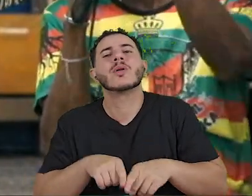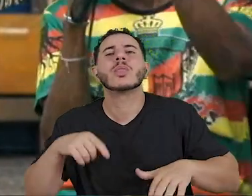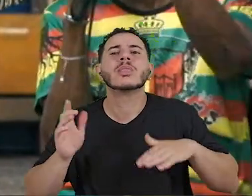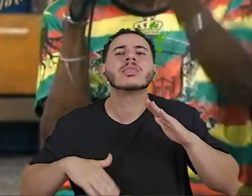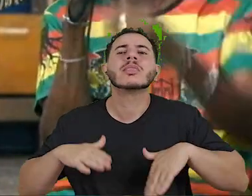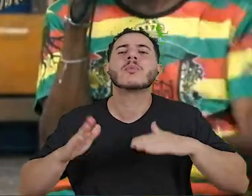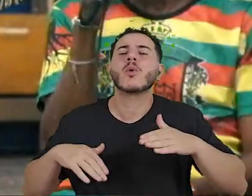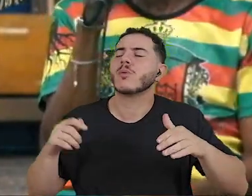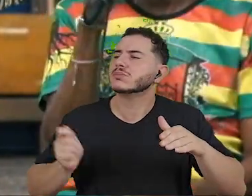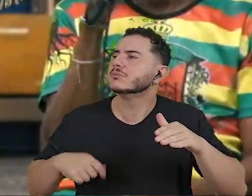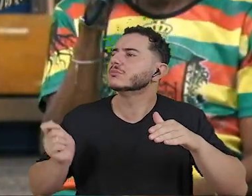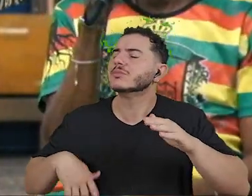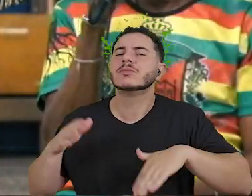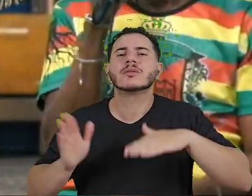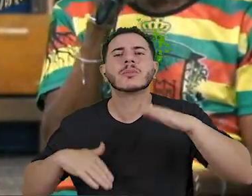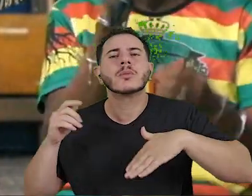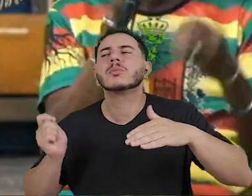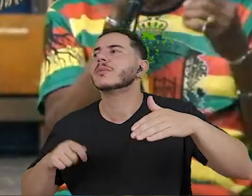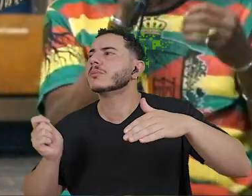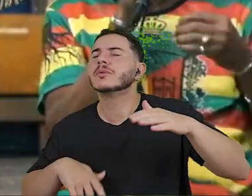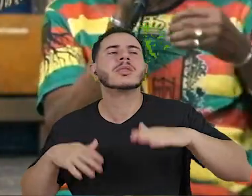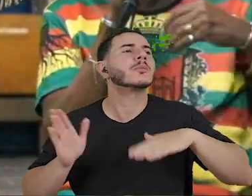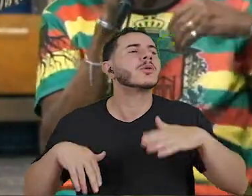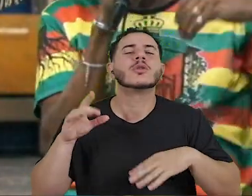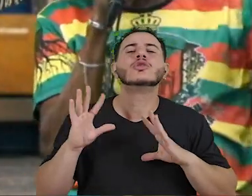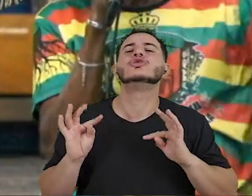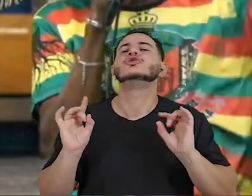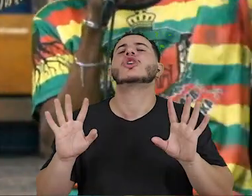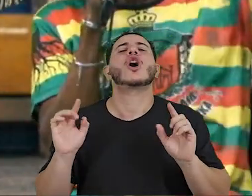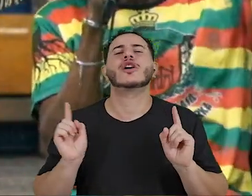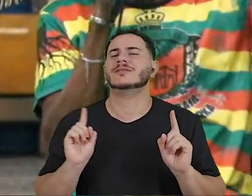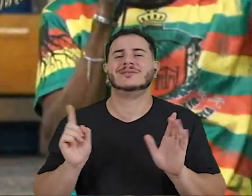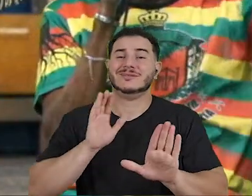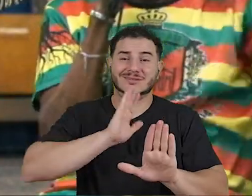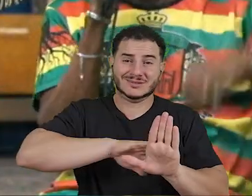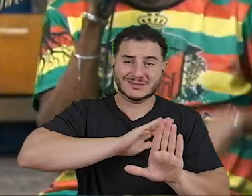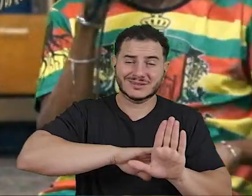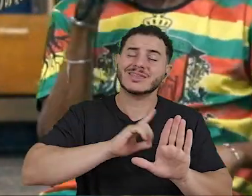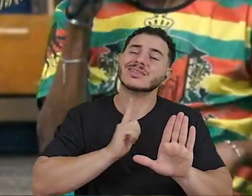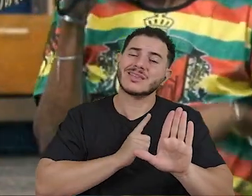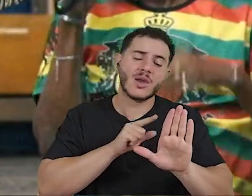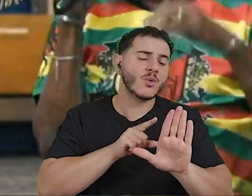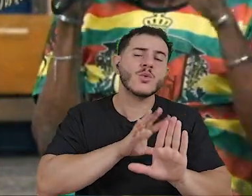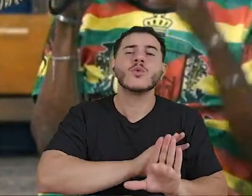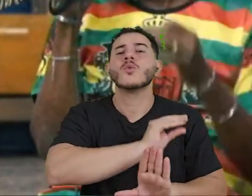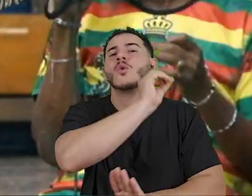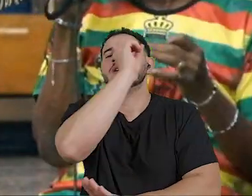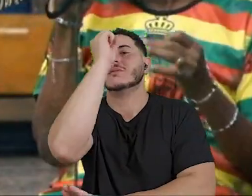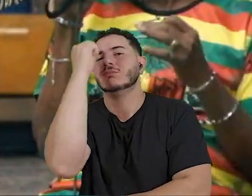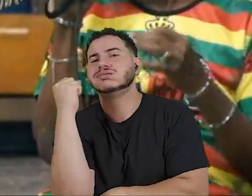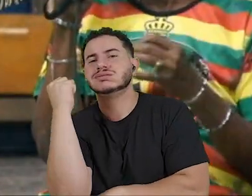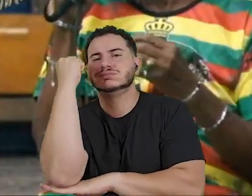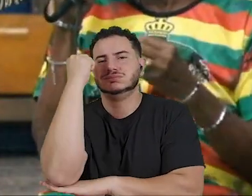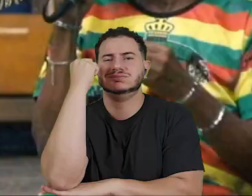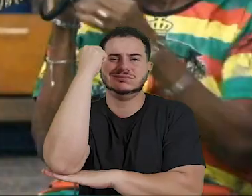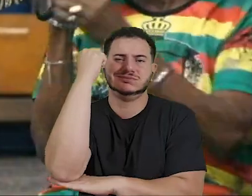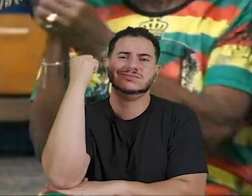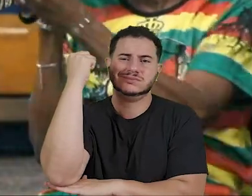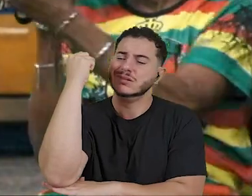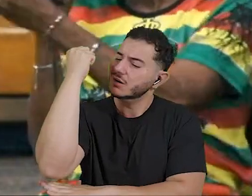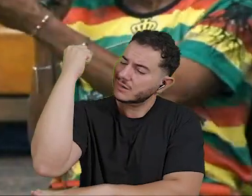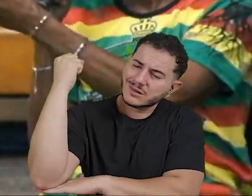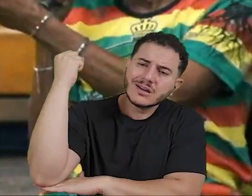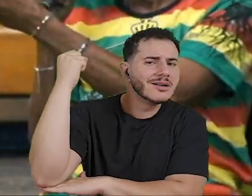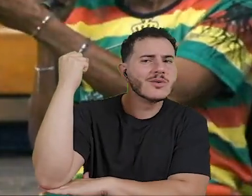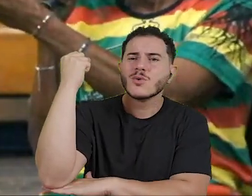muito mais ainda, que a história do maracatu é muito extensa. Então, hoje estamos aqui numa roda de conversa, né? O